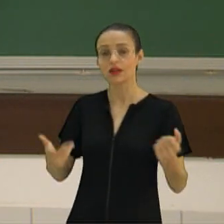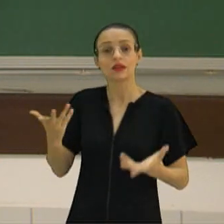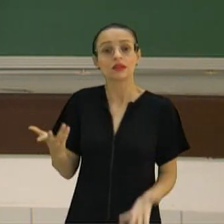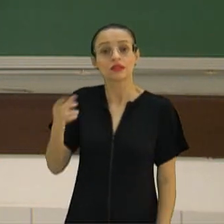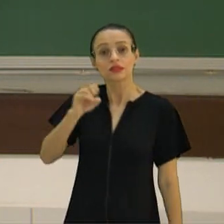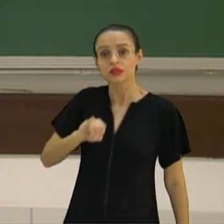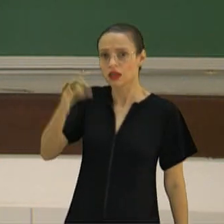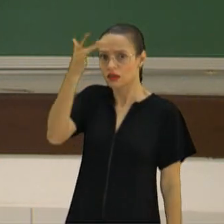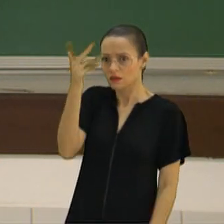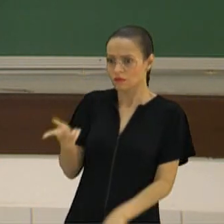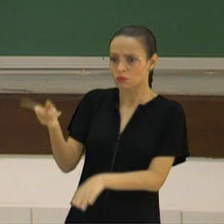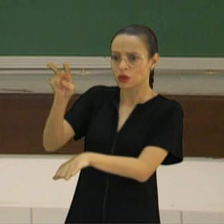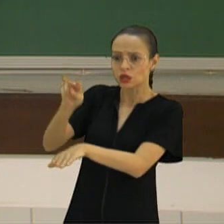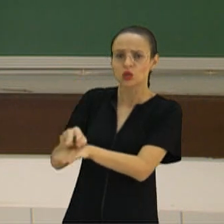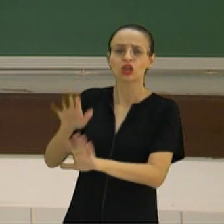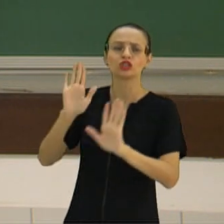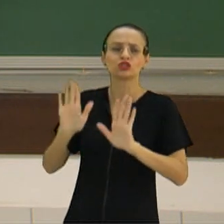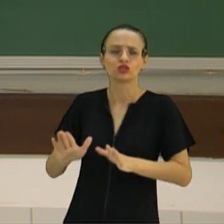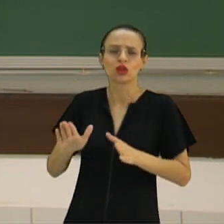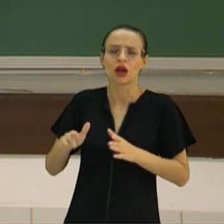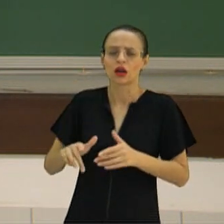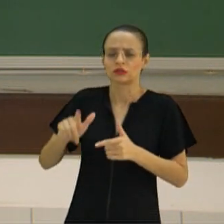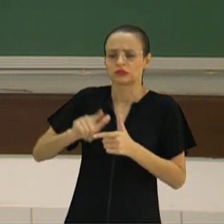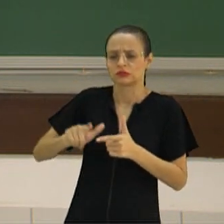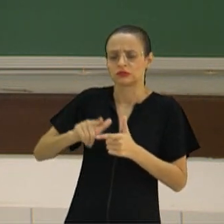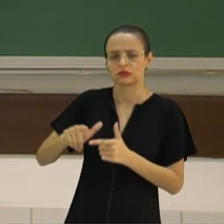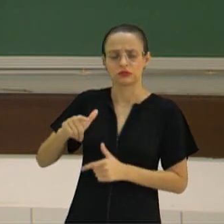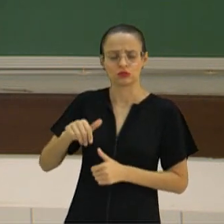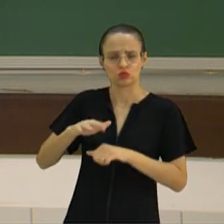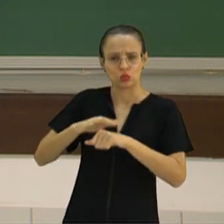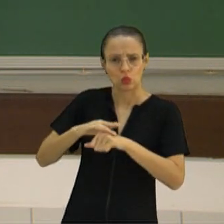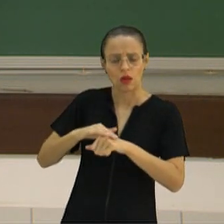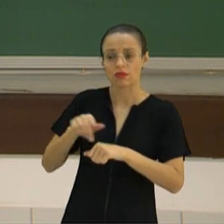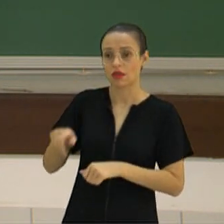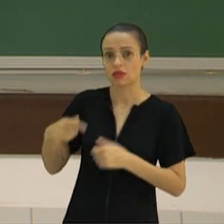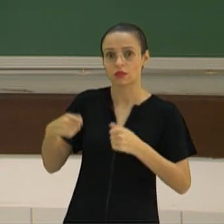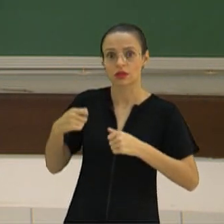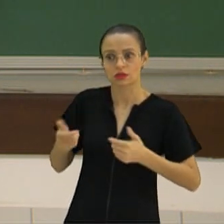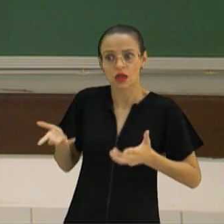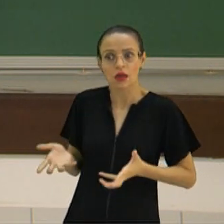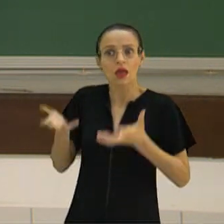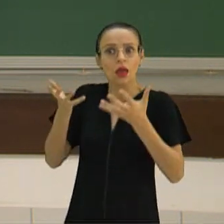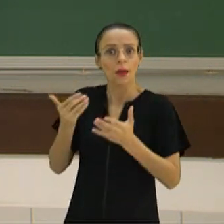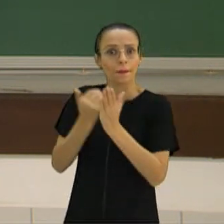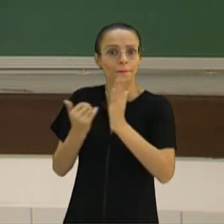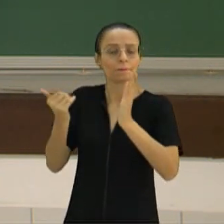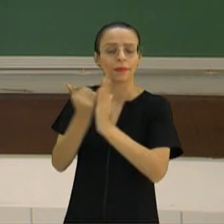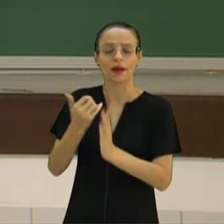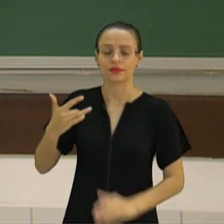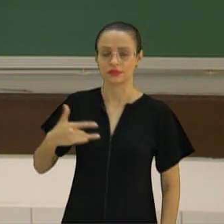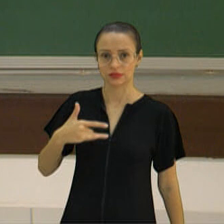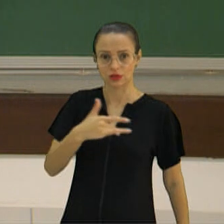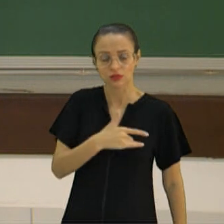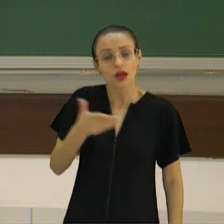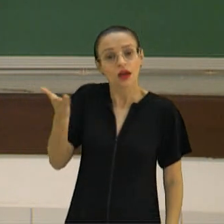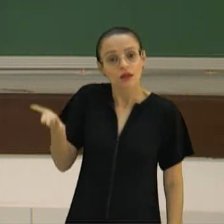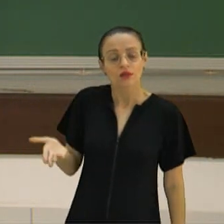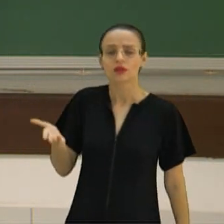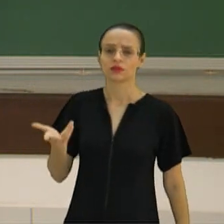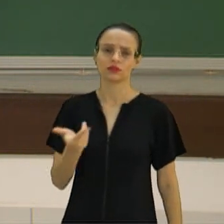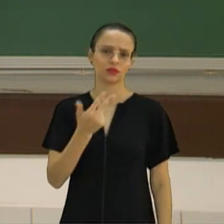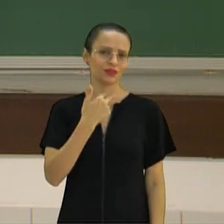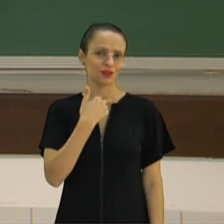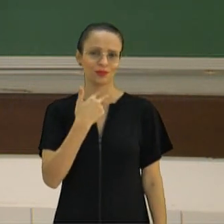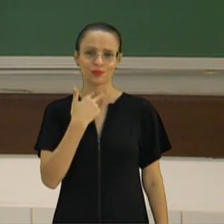já está debilitado de certa forma, ou ele precisa desse sangue para ficar mais saudável ainda, o paciente, ele não